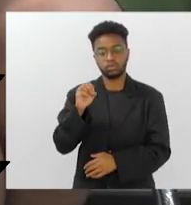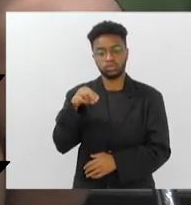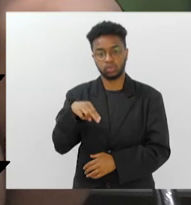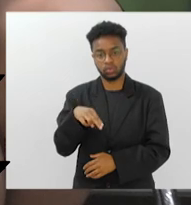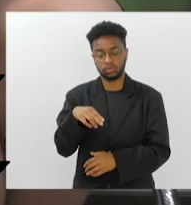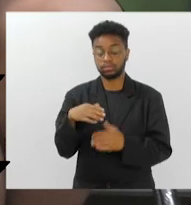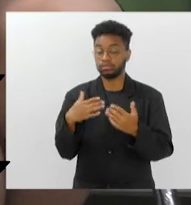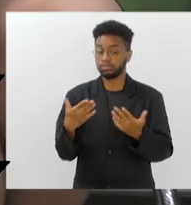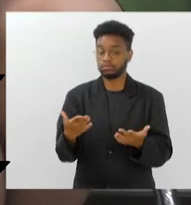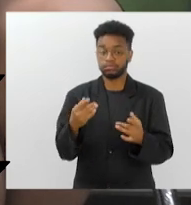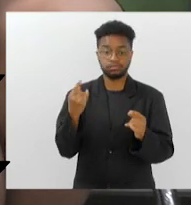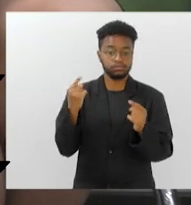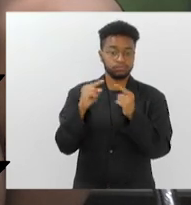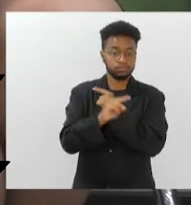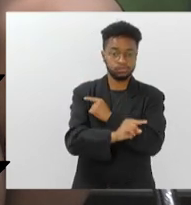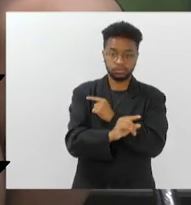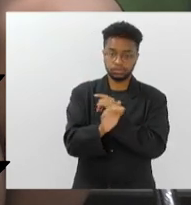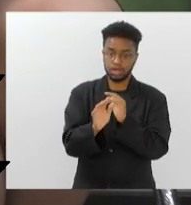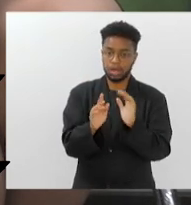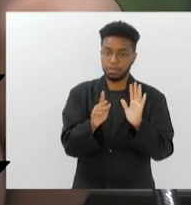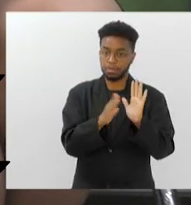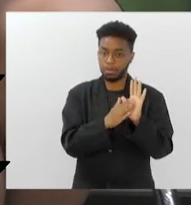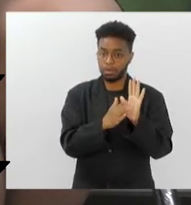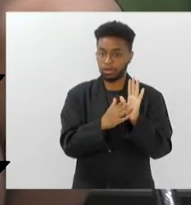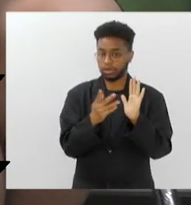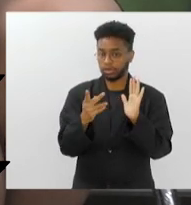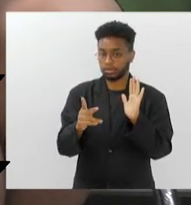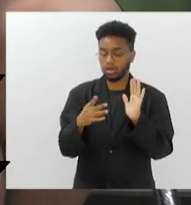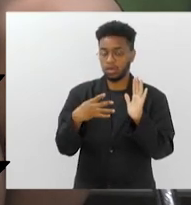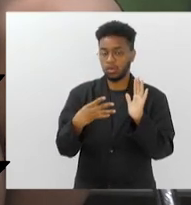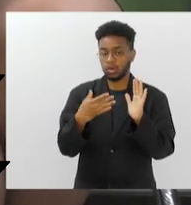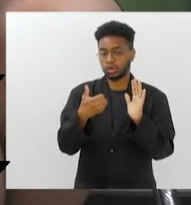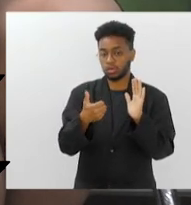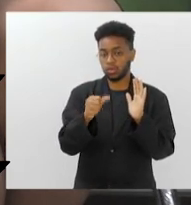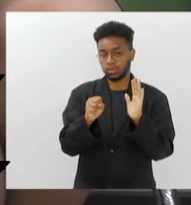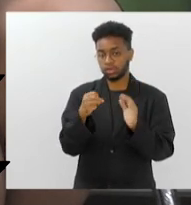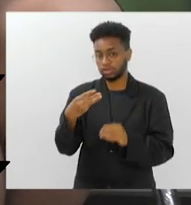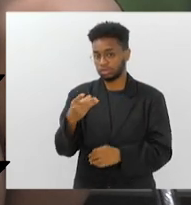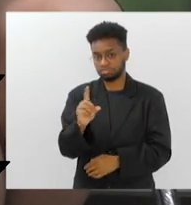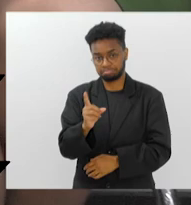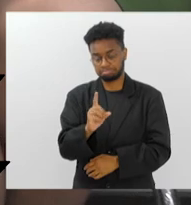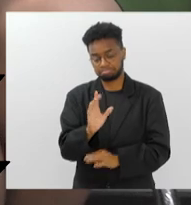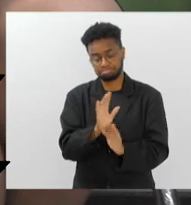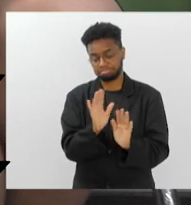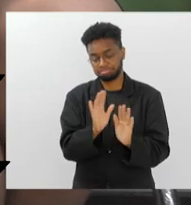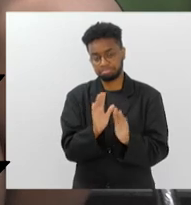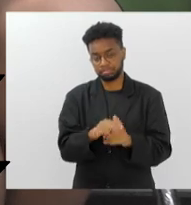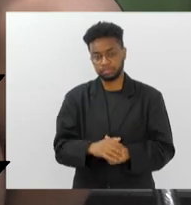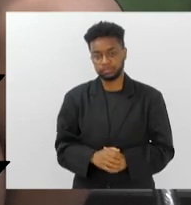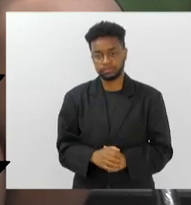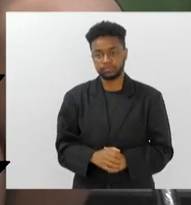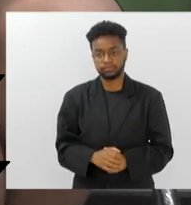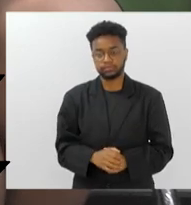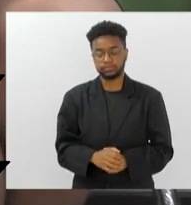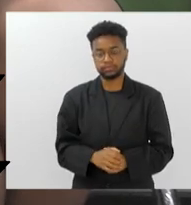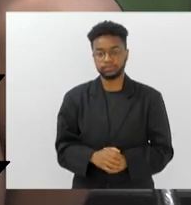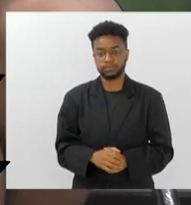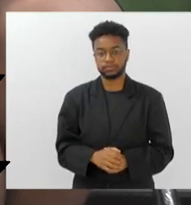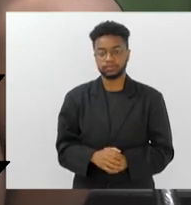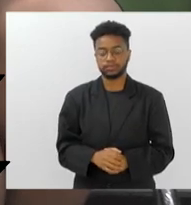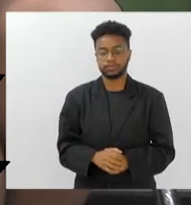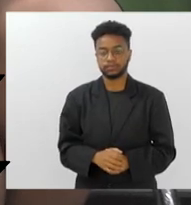não contradiz a proposta da da 4183 que é dos Senhores exatamente Fré de Pacheco Rodrigo